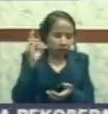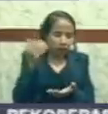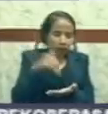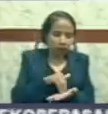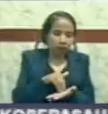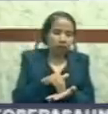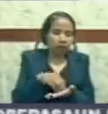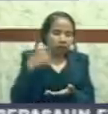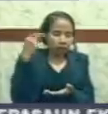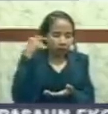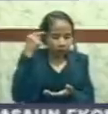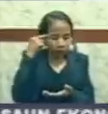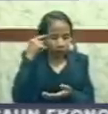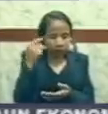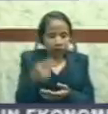se o governo